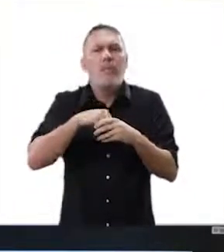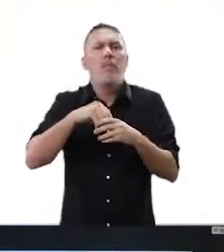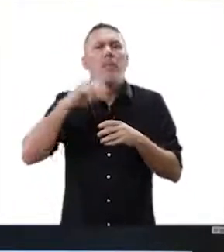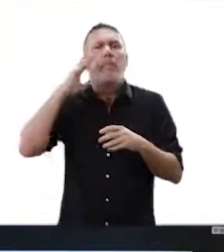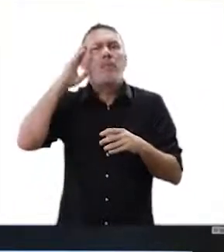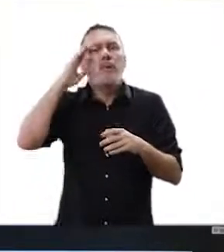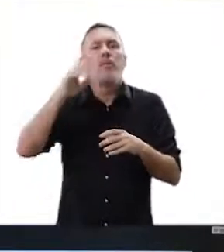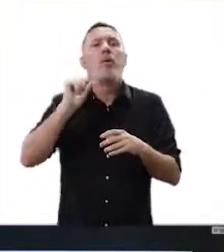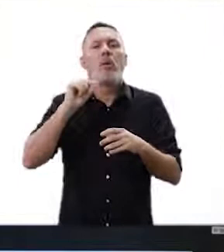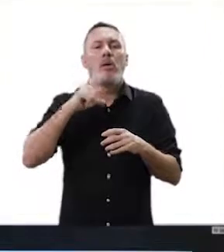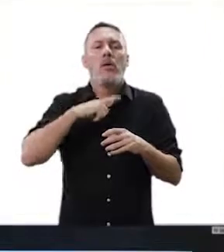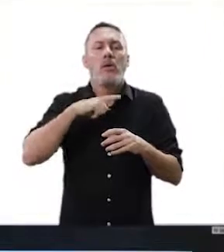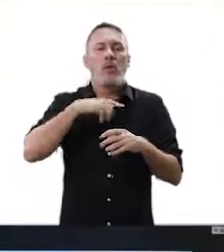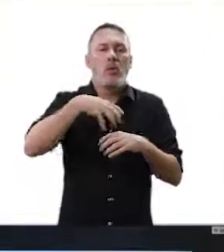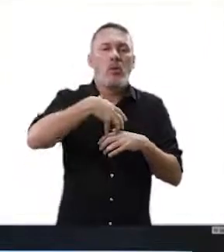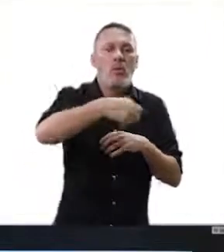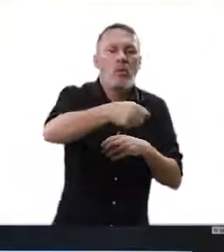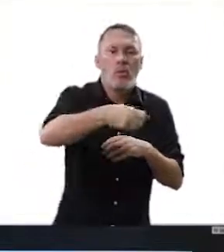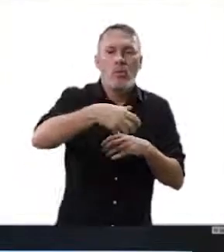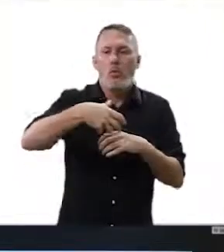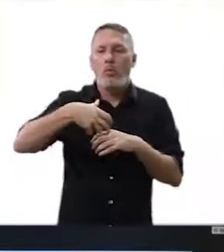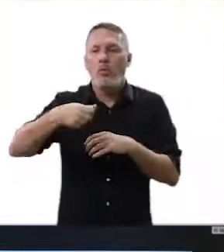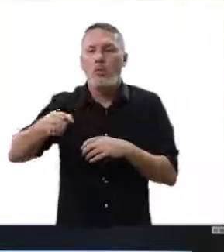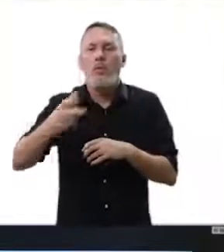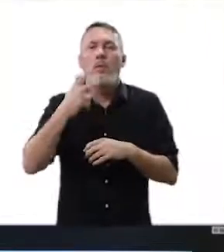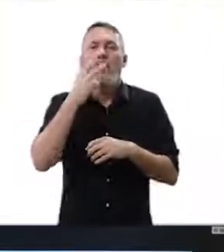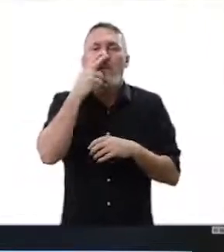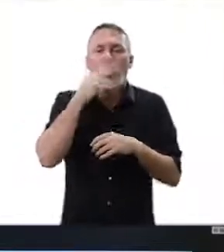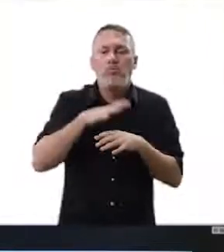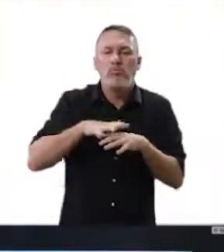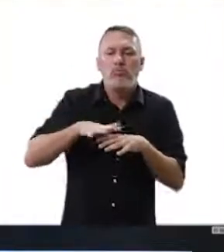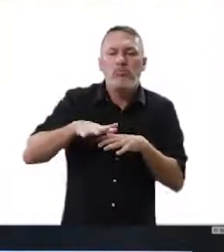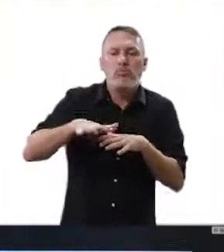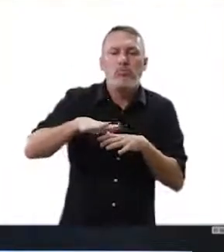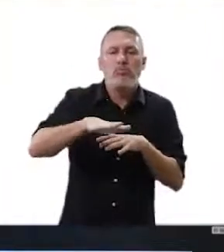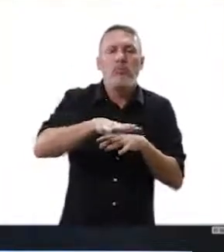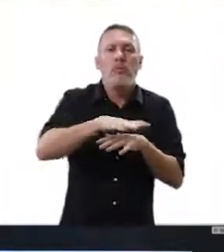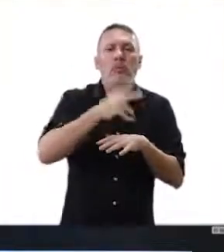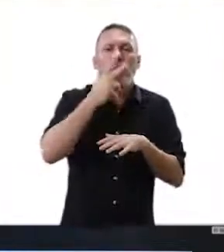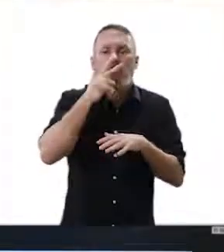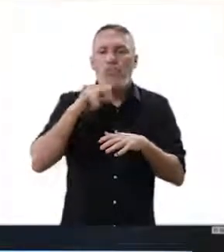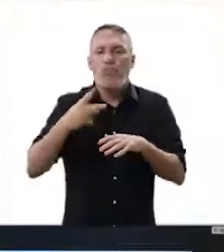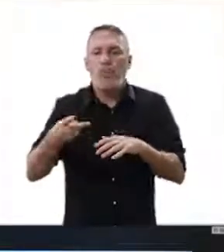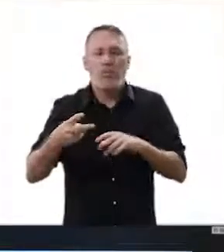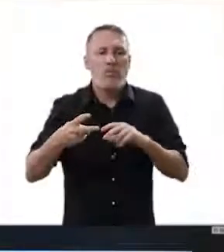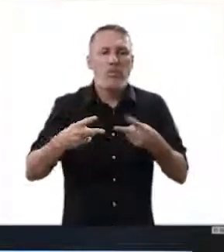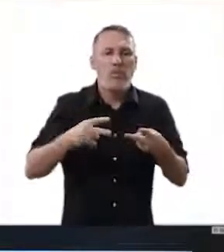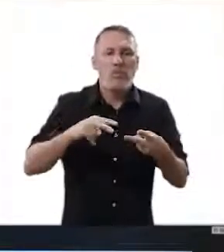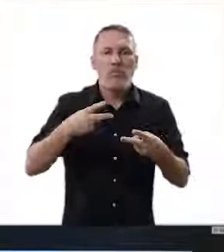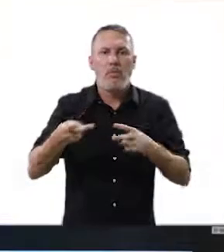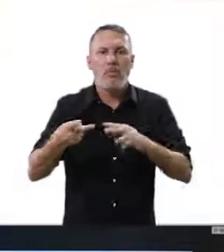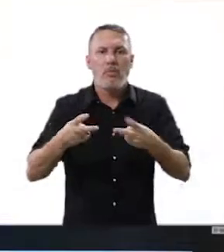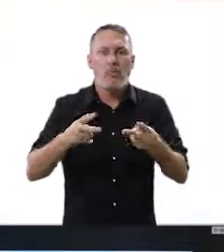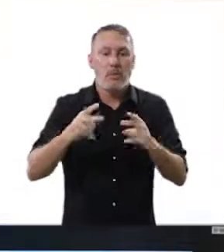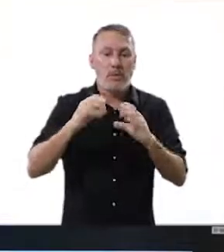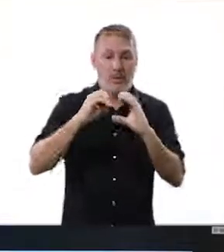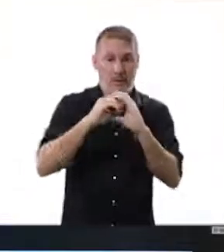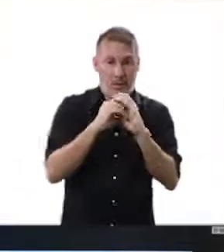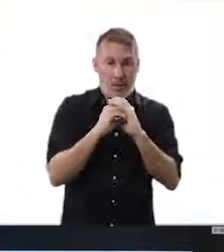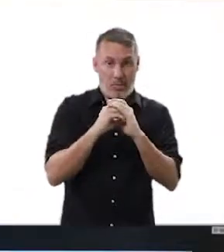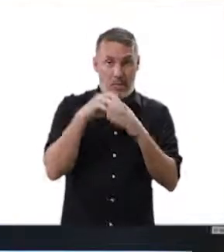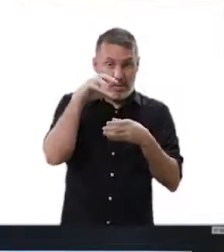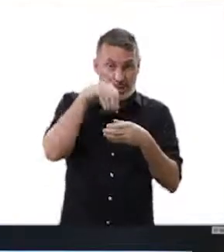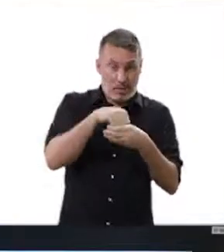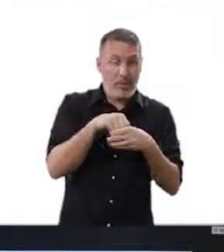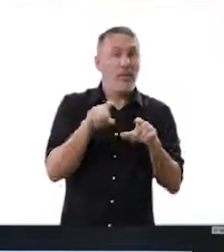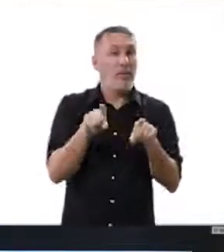do meio intra e extracelular, ok? E para isso, eu preciso observar aqui a